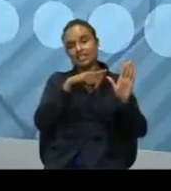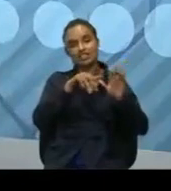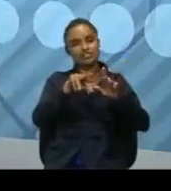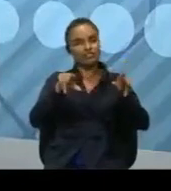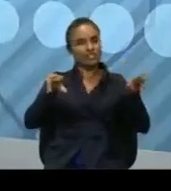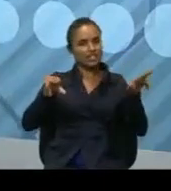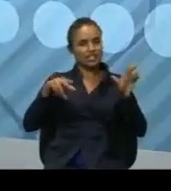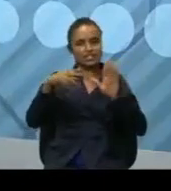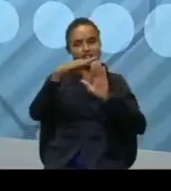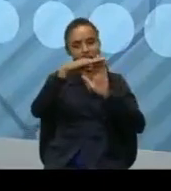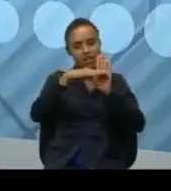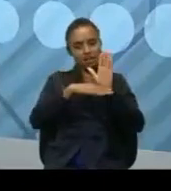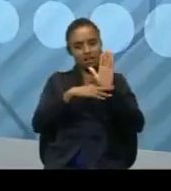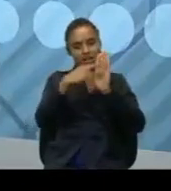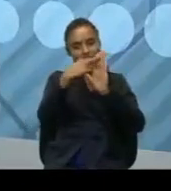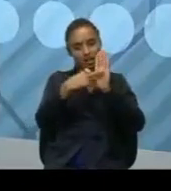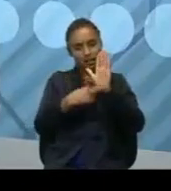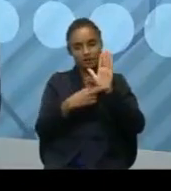com